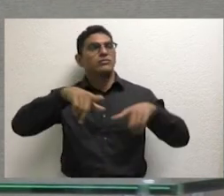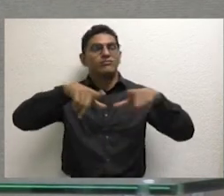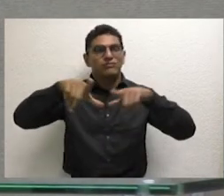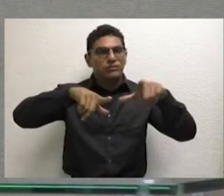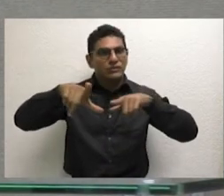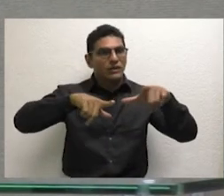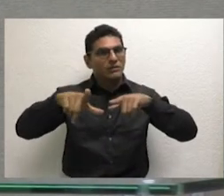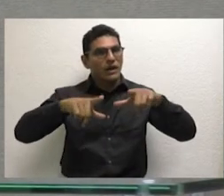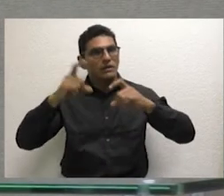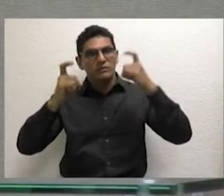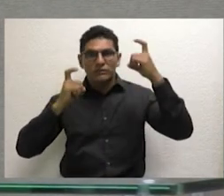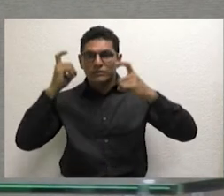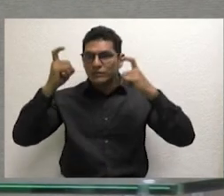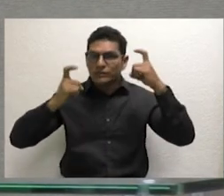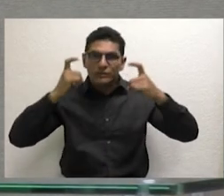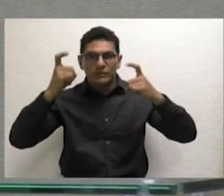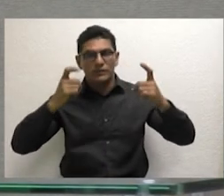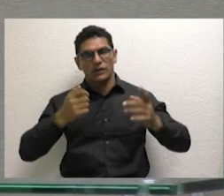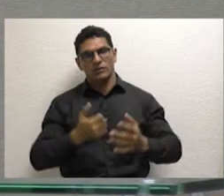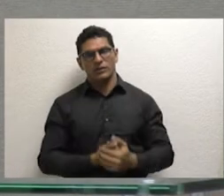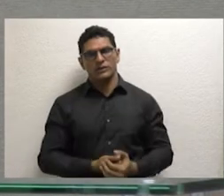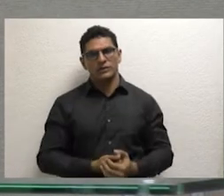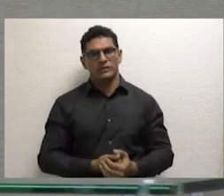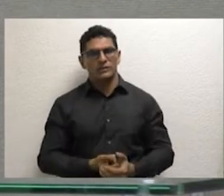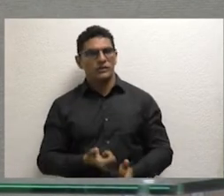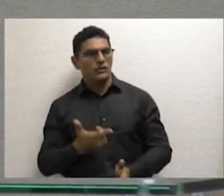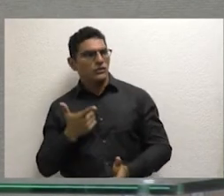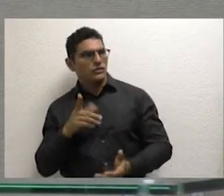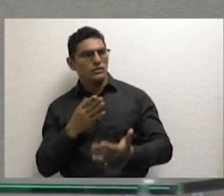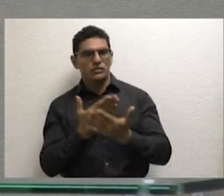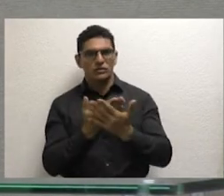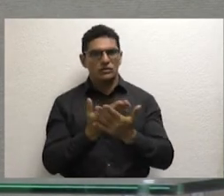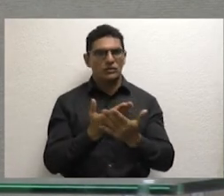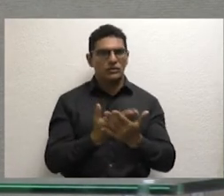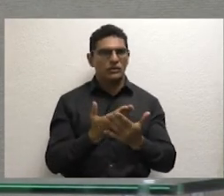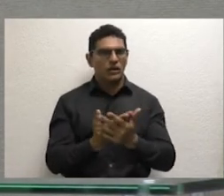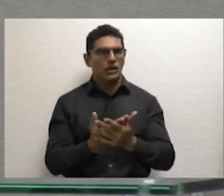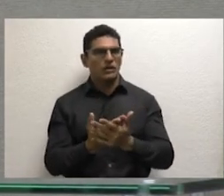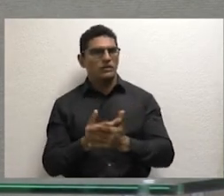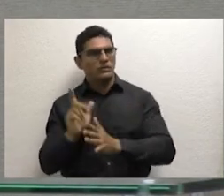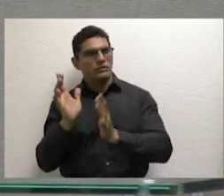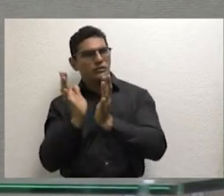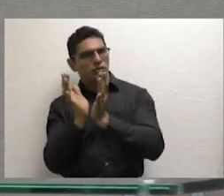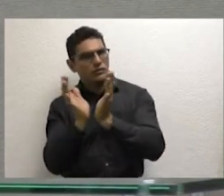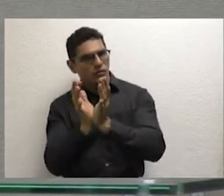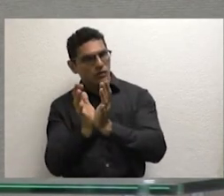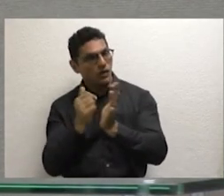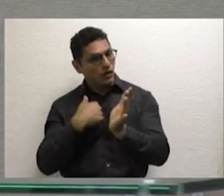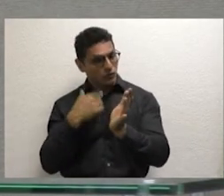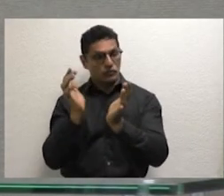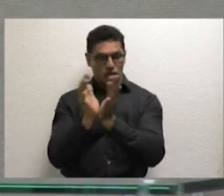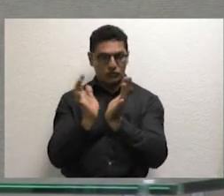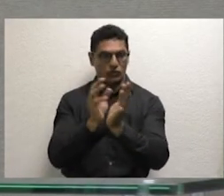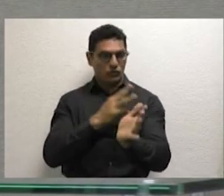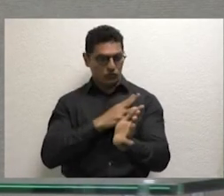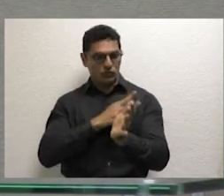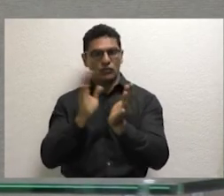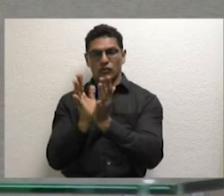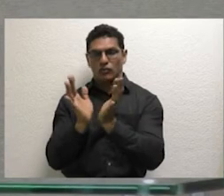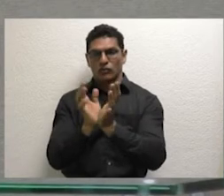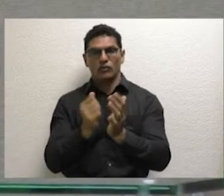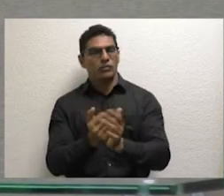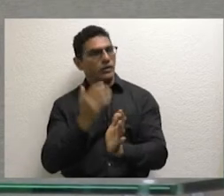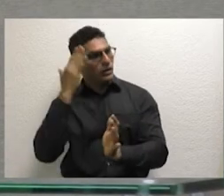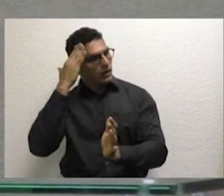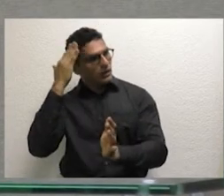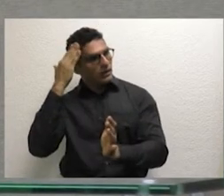a meu ver e eu apenas me filio a uma corrente que entende que